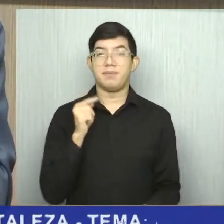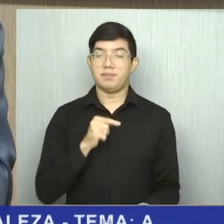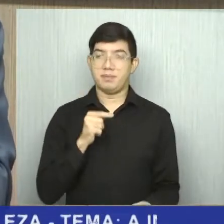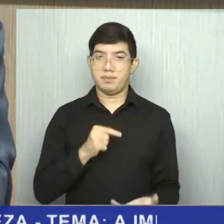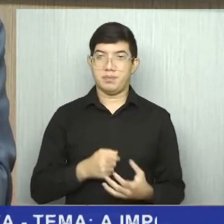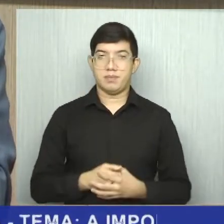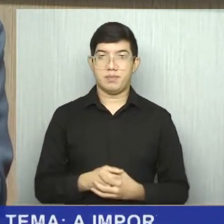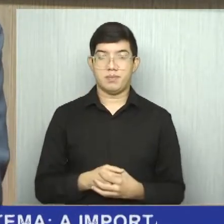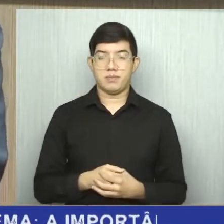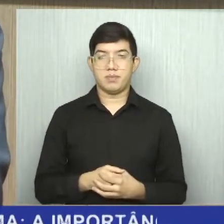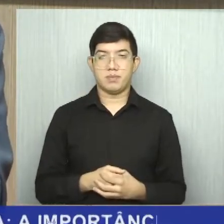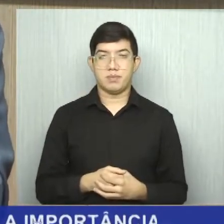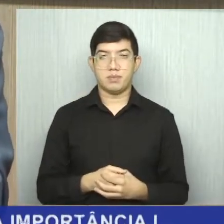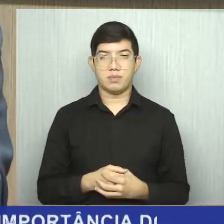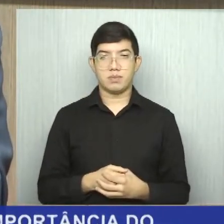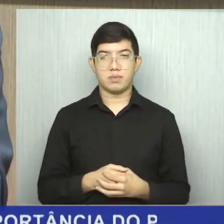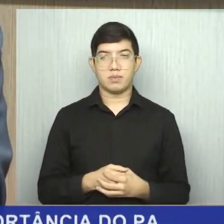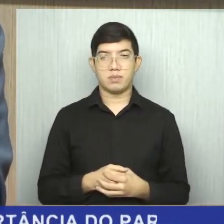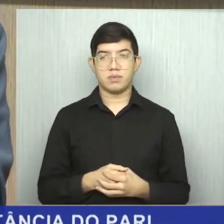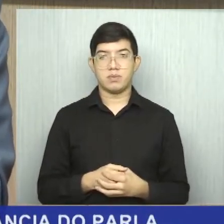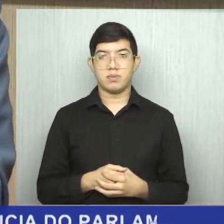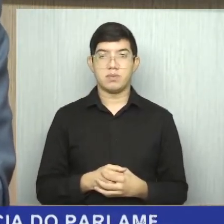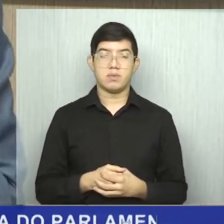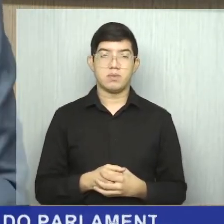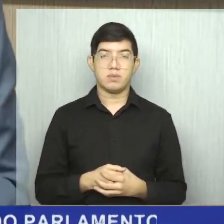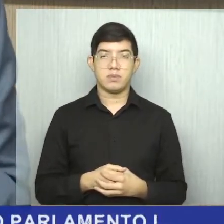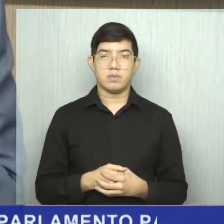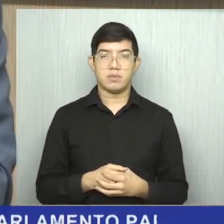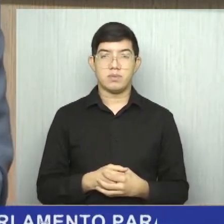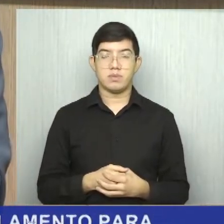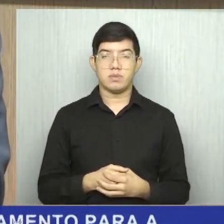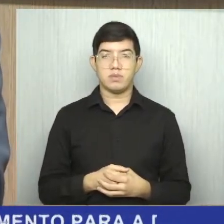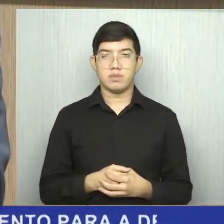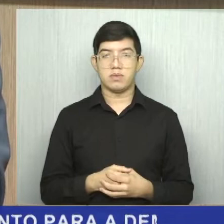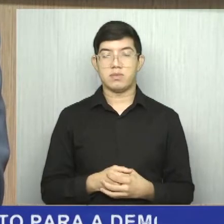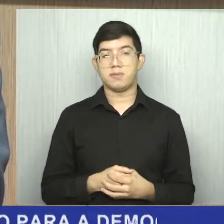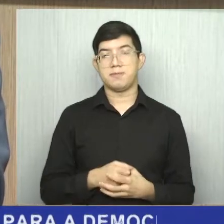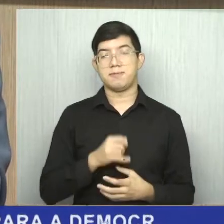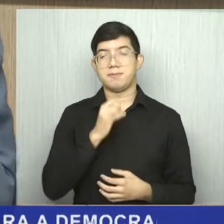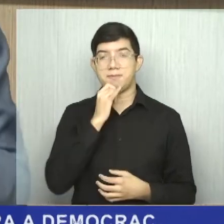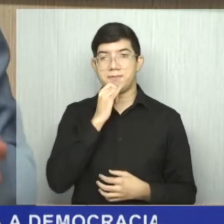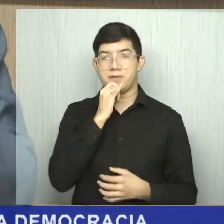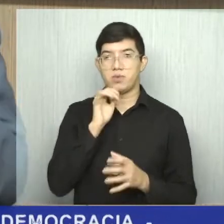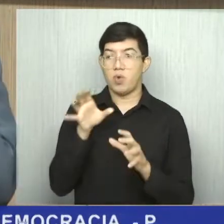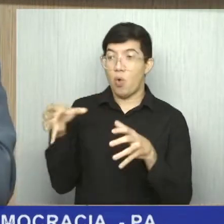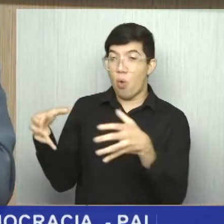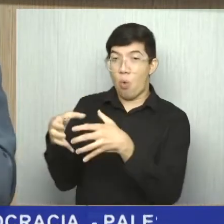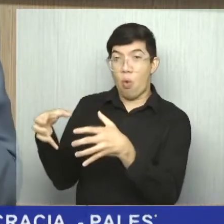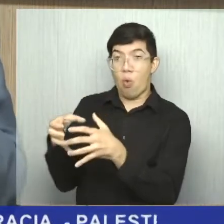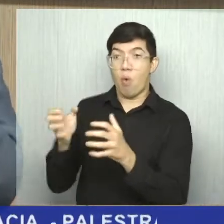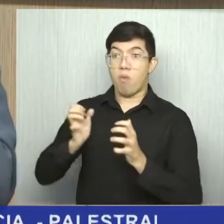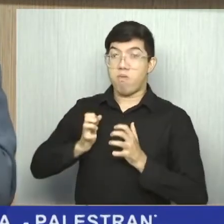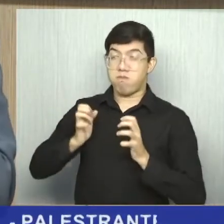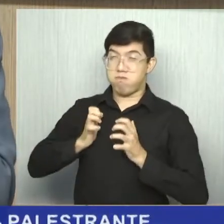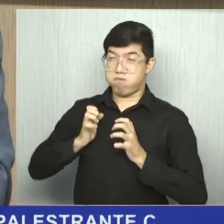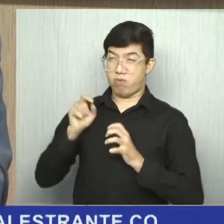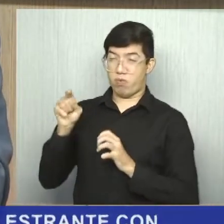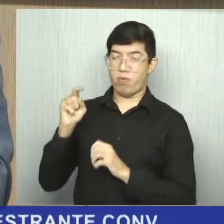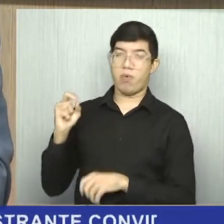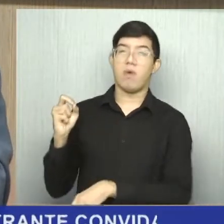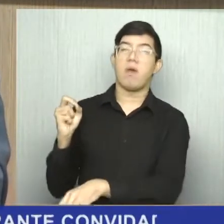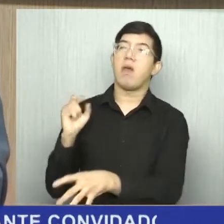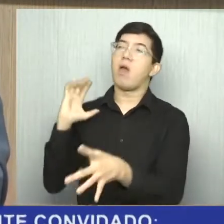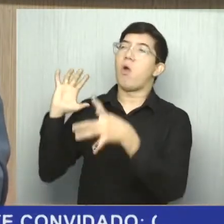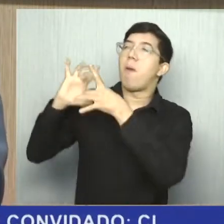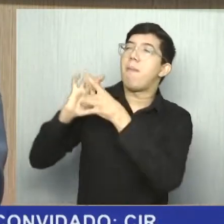você criticar, vamos dizer, a emergência do Estado burguês, vinda pelo iluminismo, etc., com o olhar